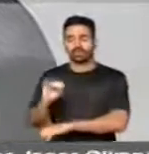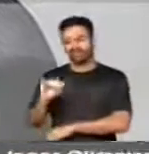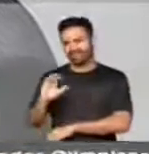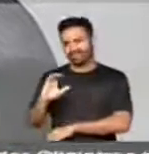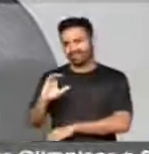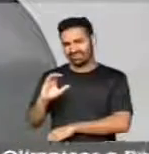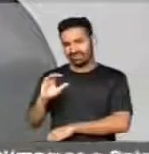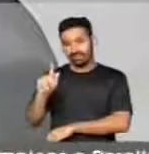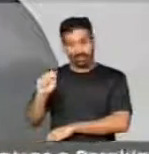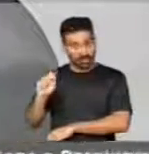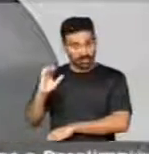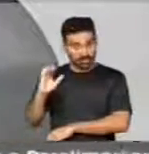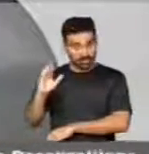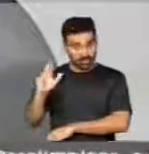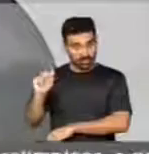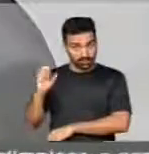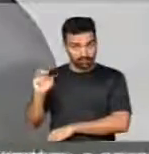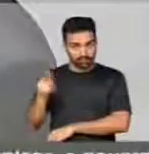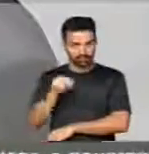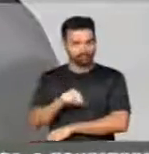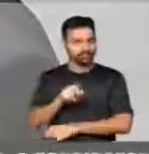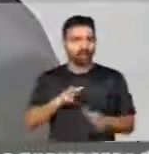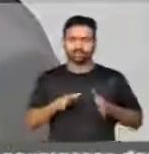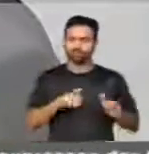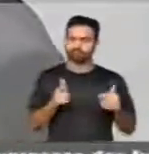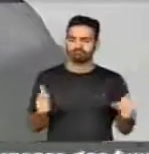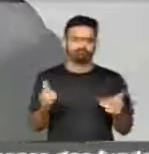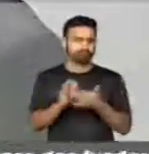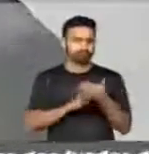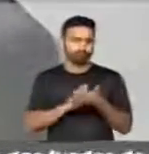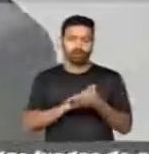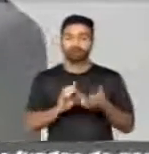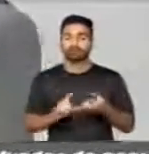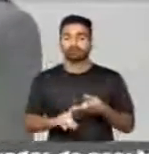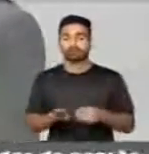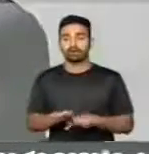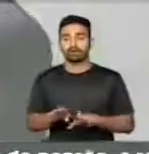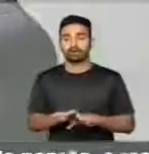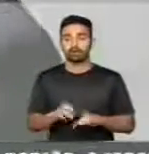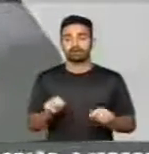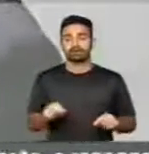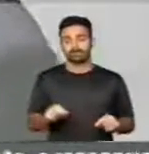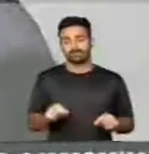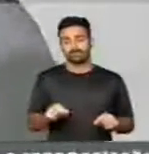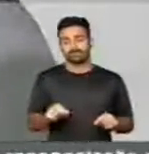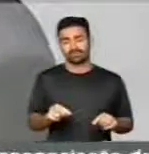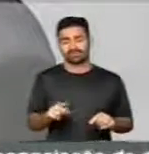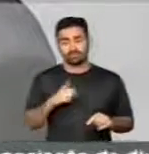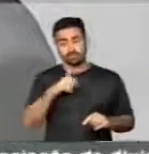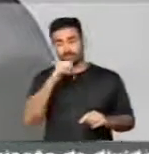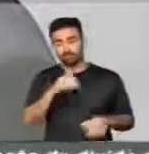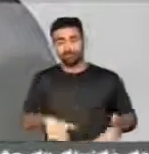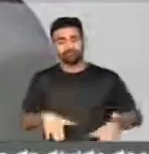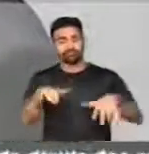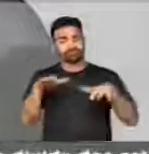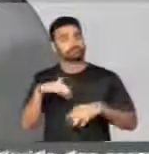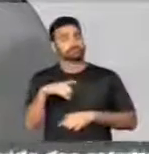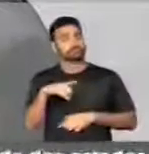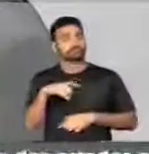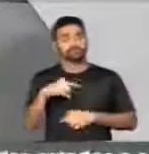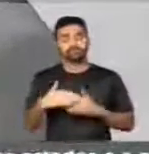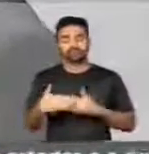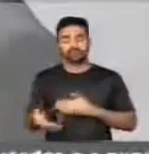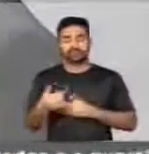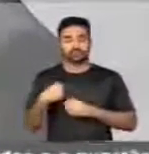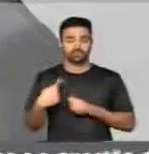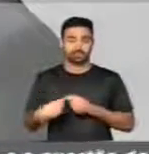de acessibilidade. Também tratei com ele sobre os alagamentos constantes em frente à